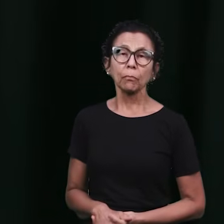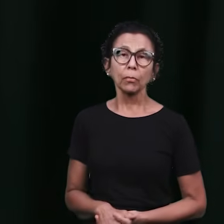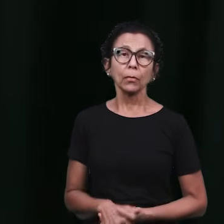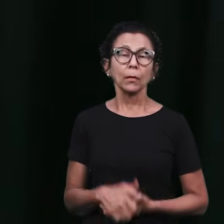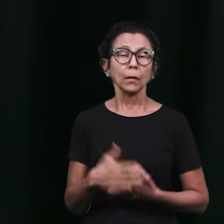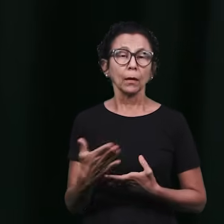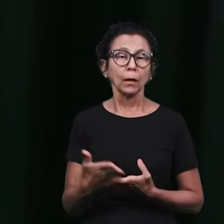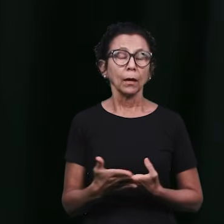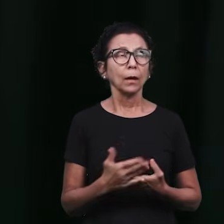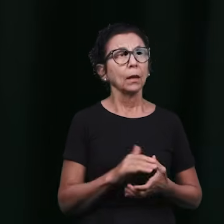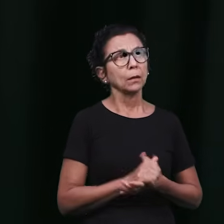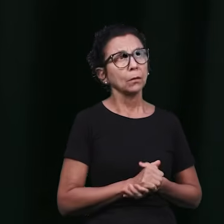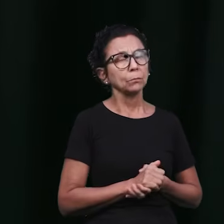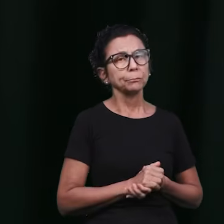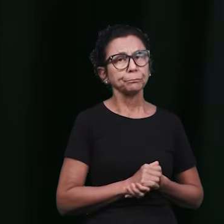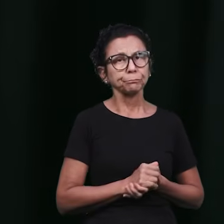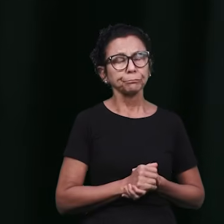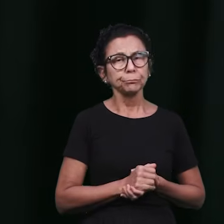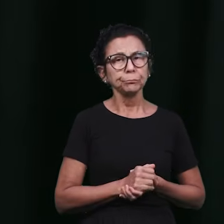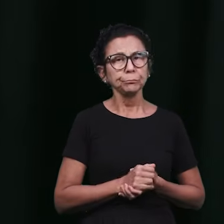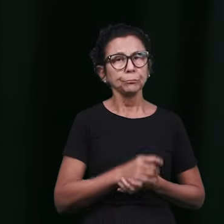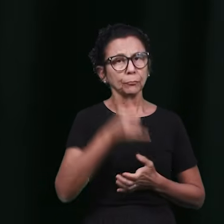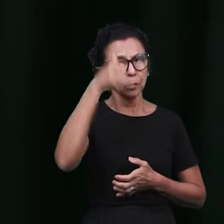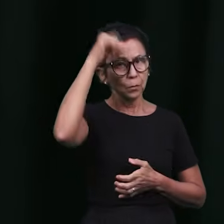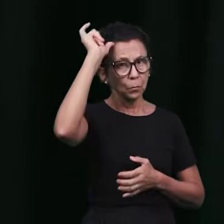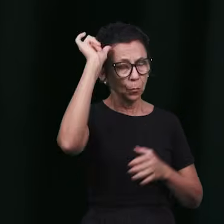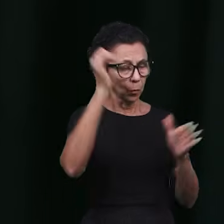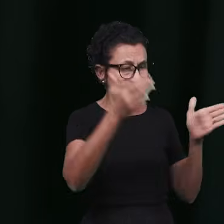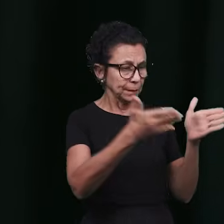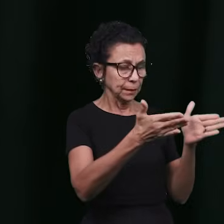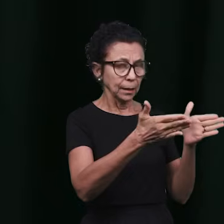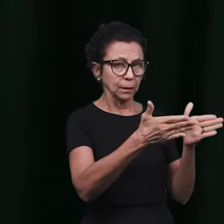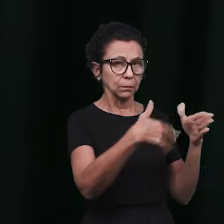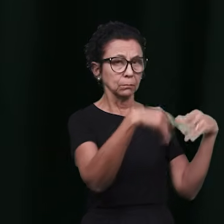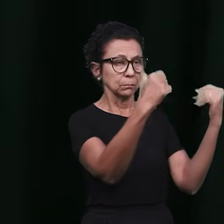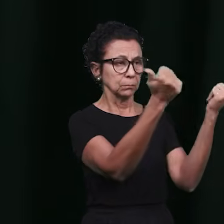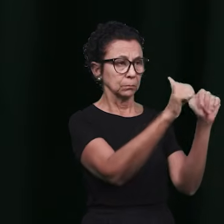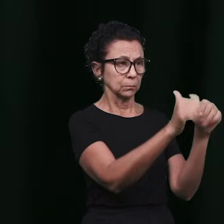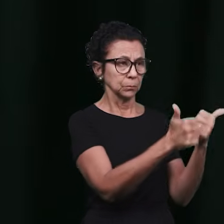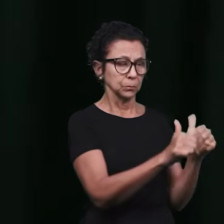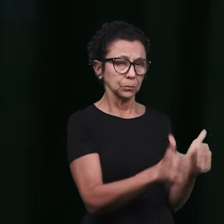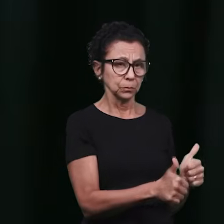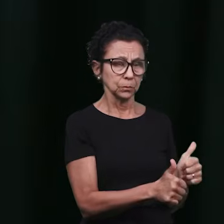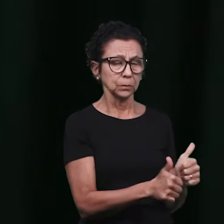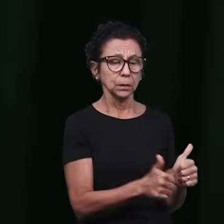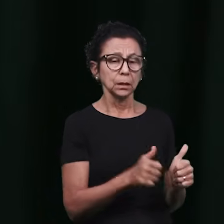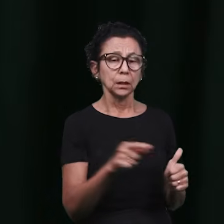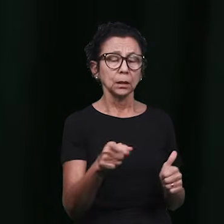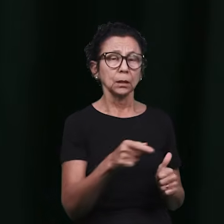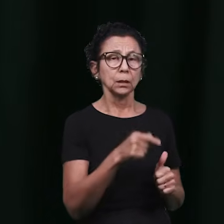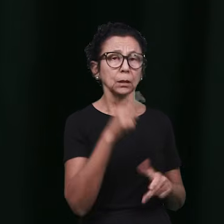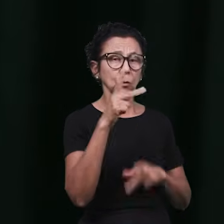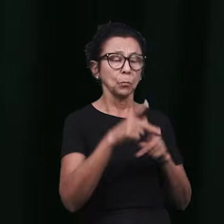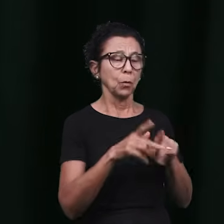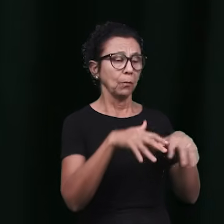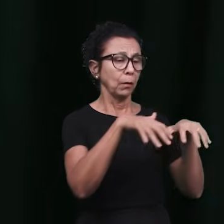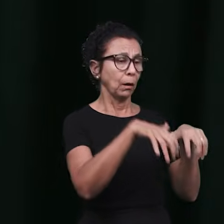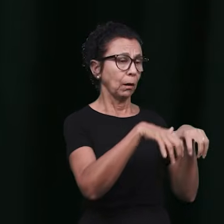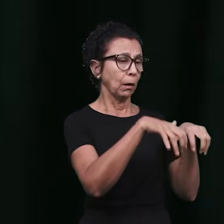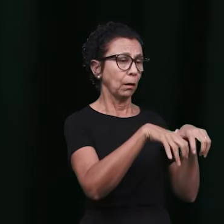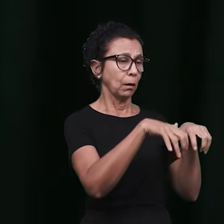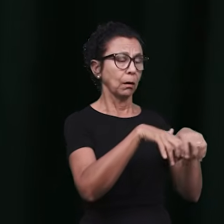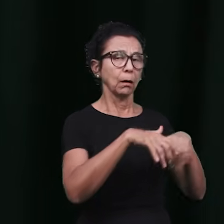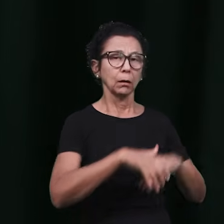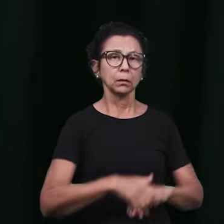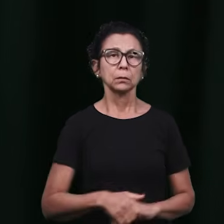adorasse o bezerro e estabeleceu sacerdotes para eles, que não era da linhagem de Arão. Então,